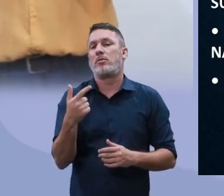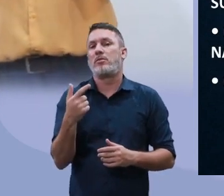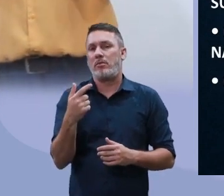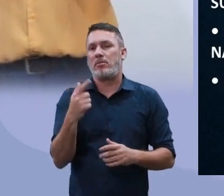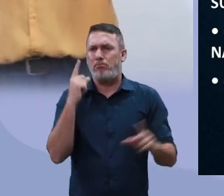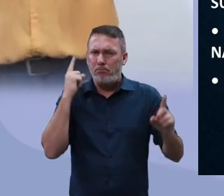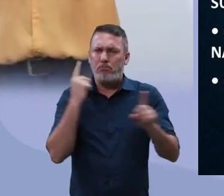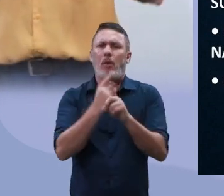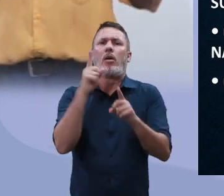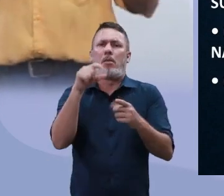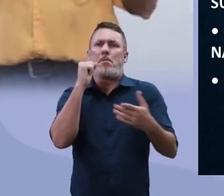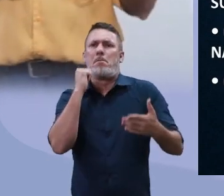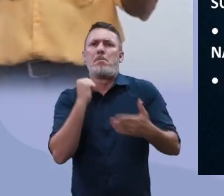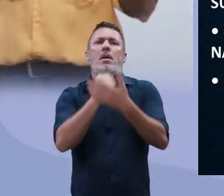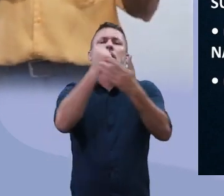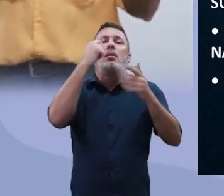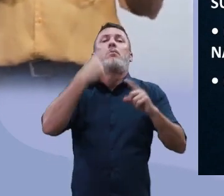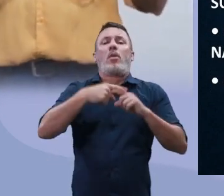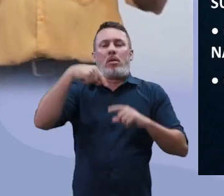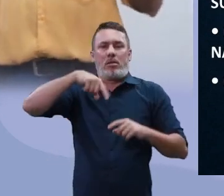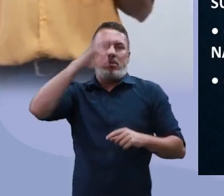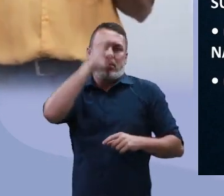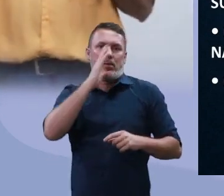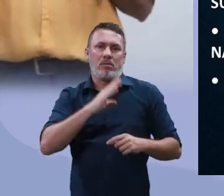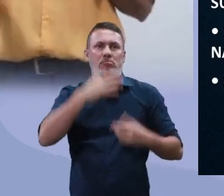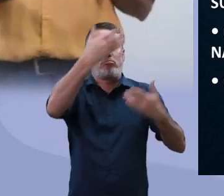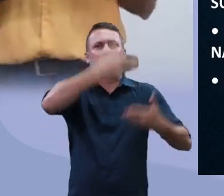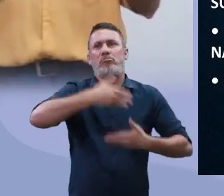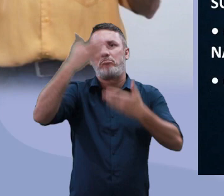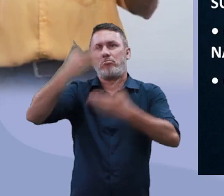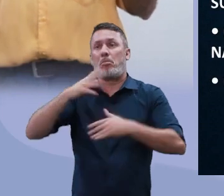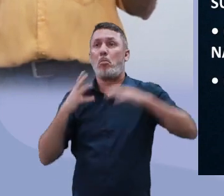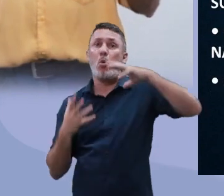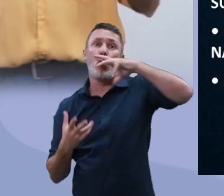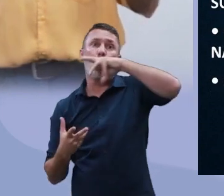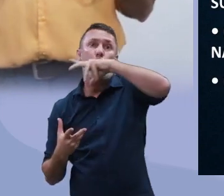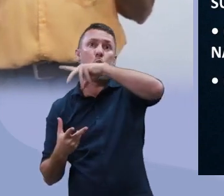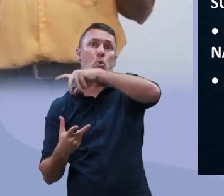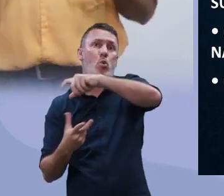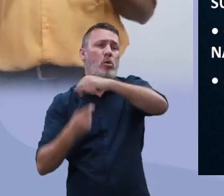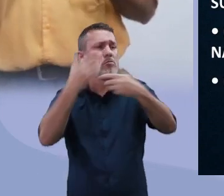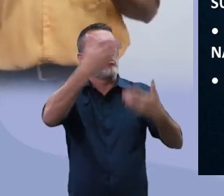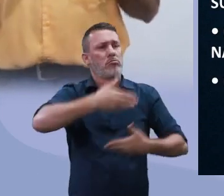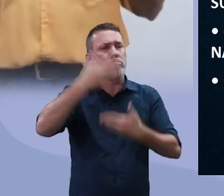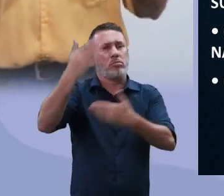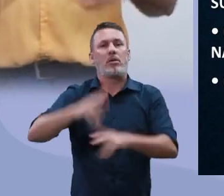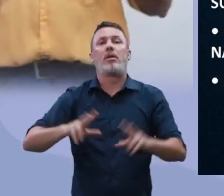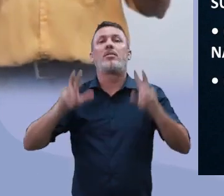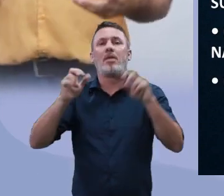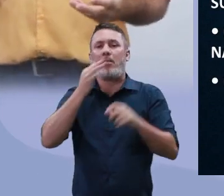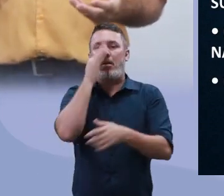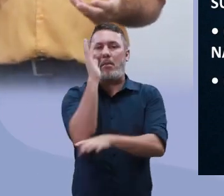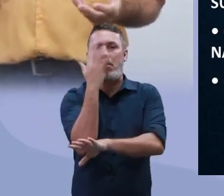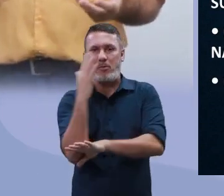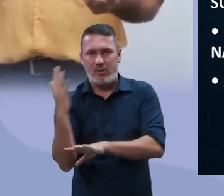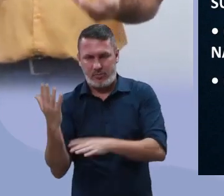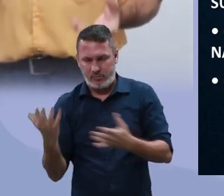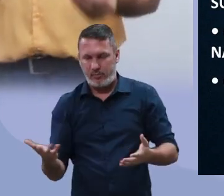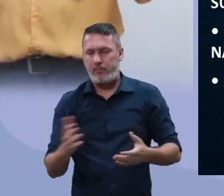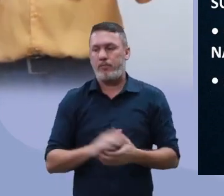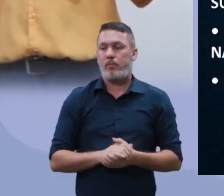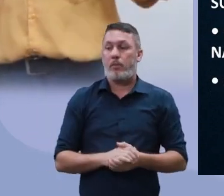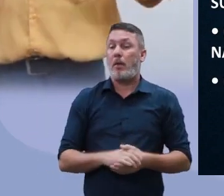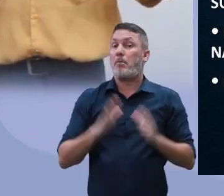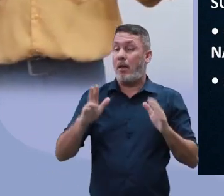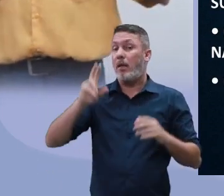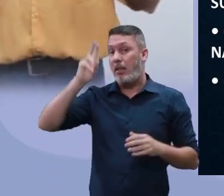onde essa Eco 92 ela foi um marco. Por quê? Porque o Brasil recebeu entidades do mundo todo para poder falar de meio ambiente. Né?